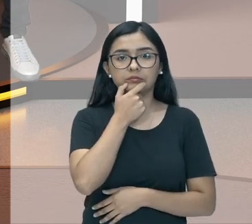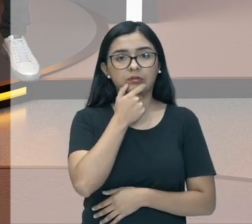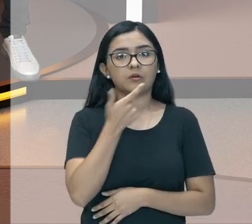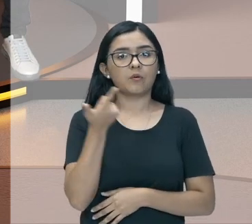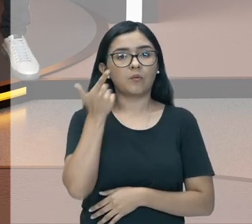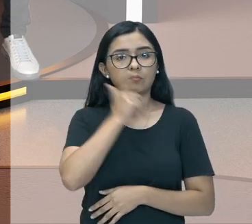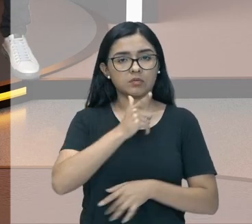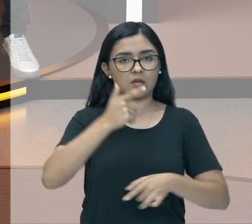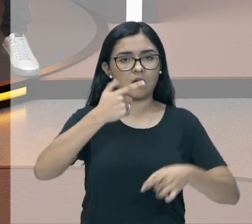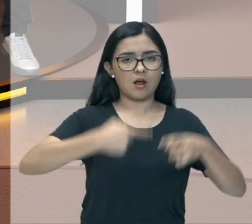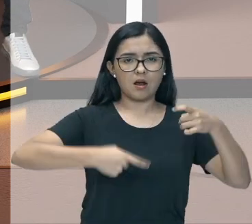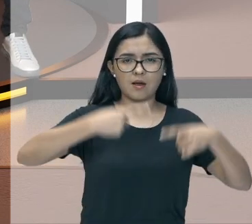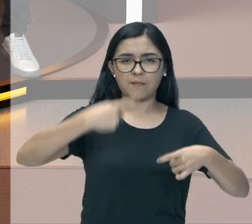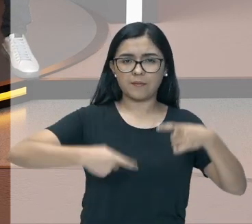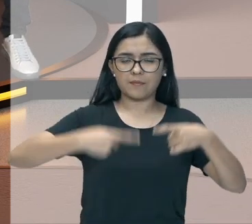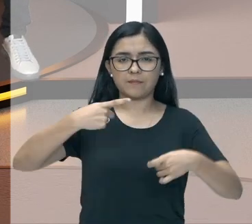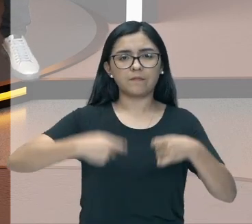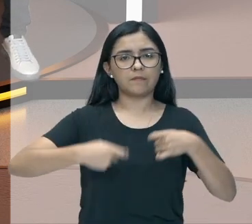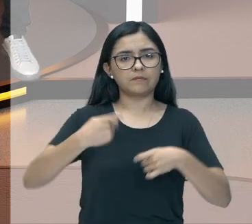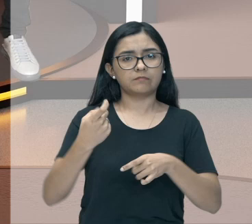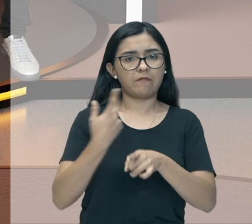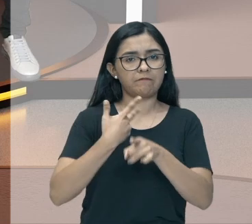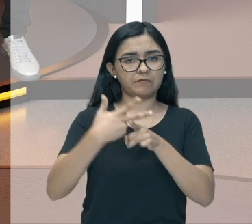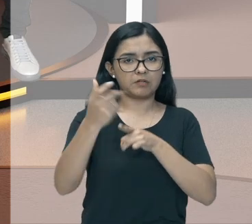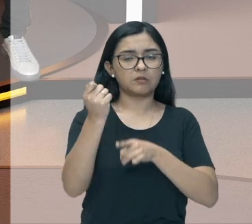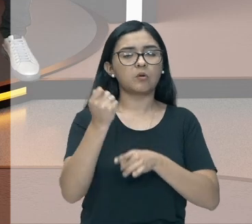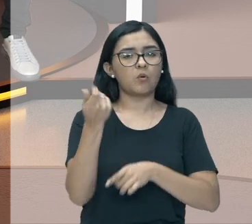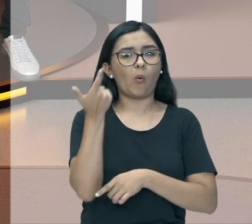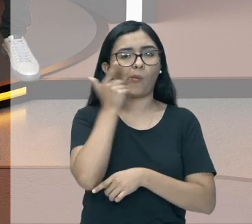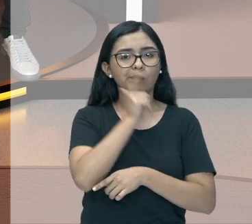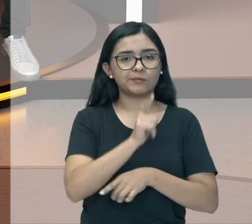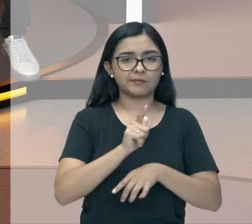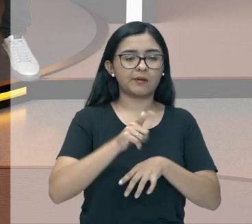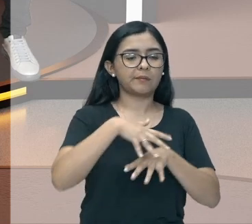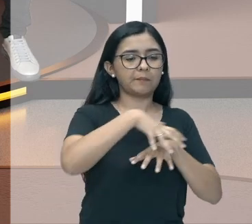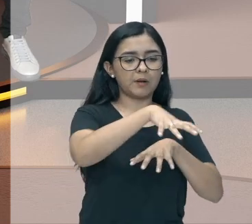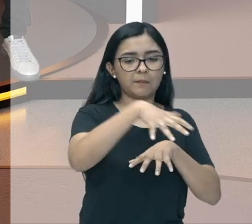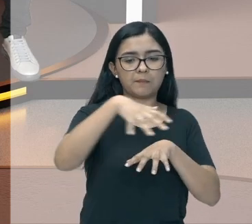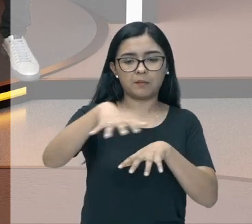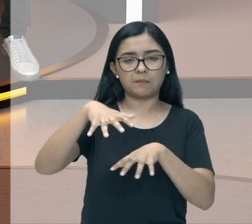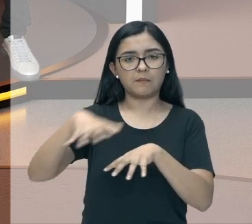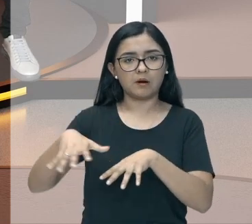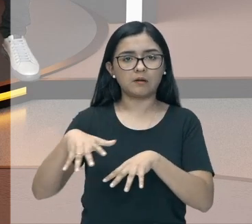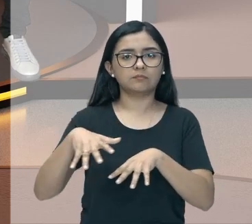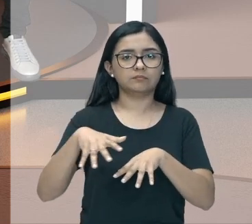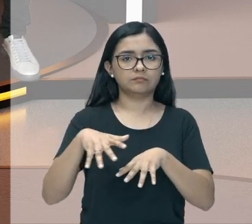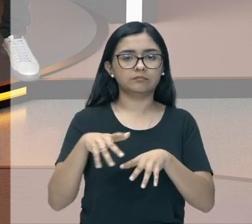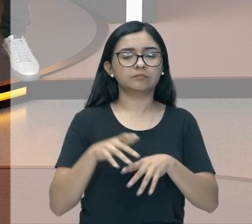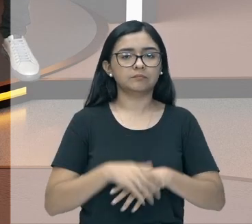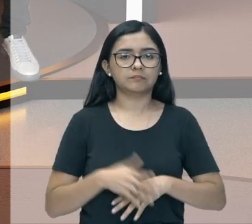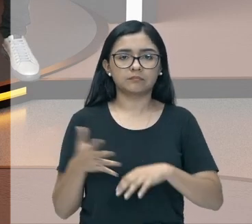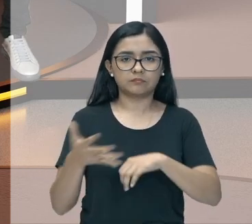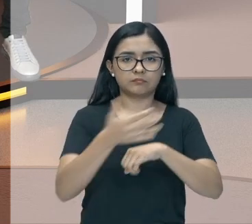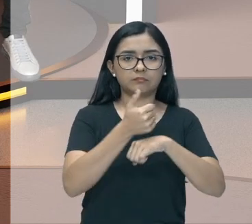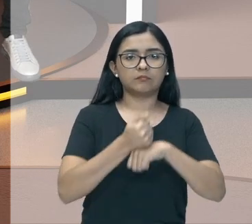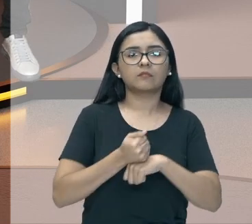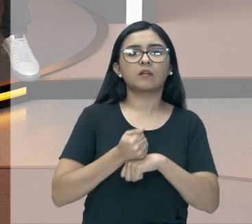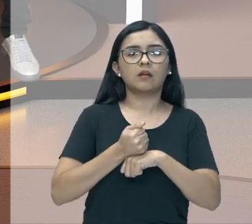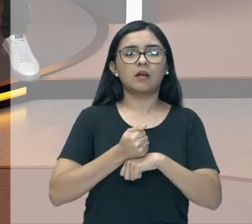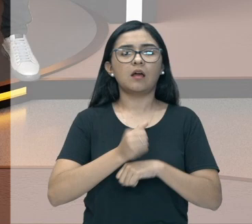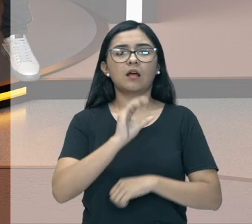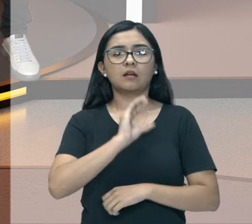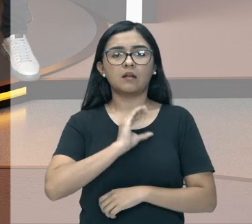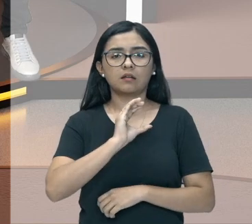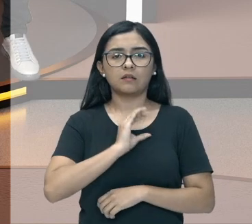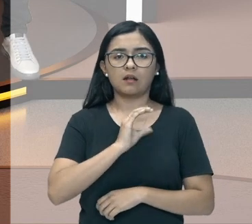vitoriosa da guerra, consegue vários territórios, entre os quais o Canadá, né, a Índia e